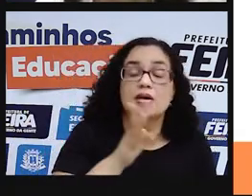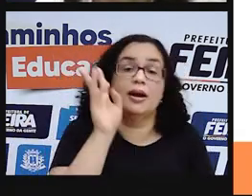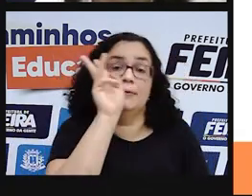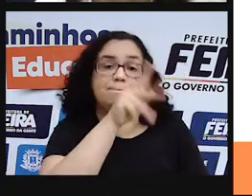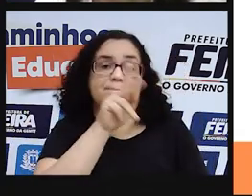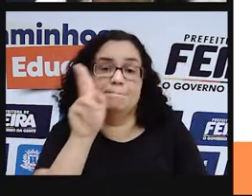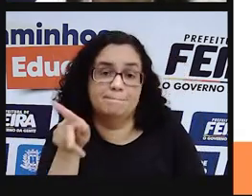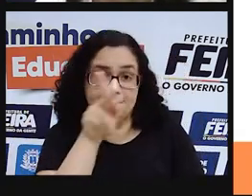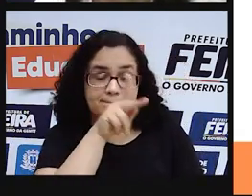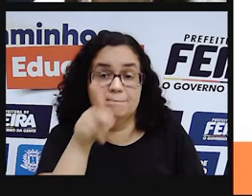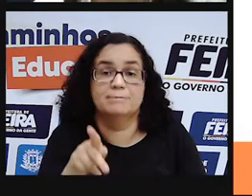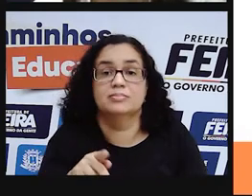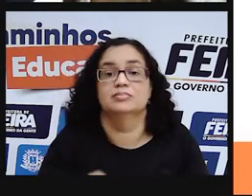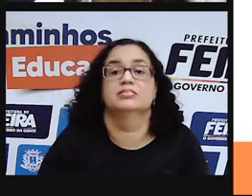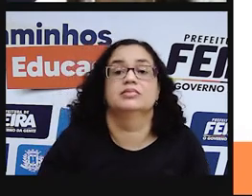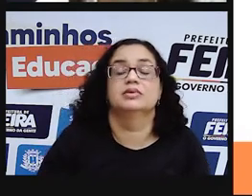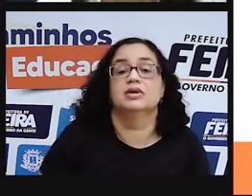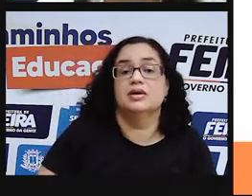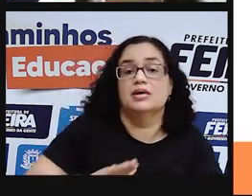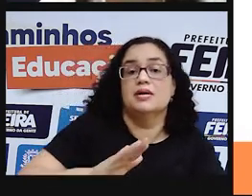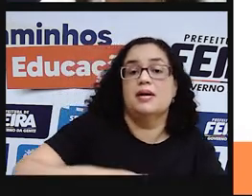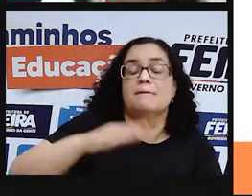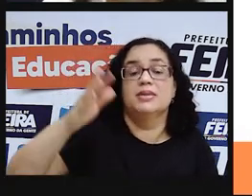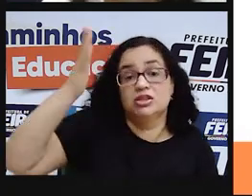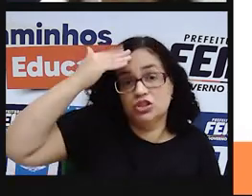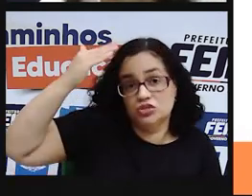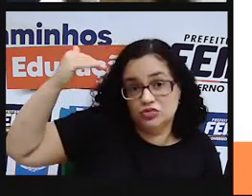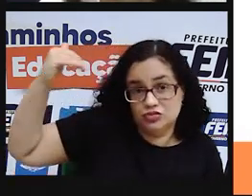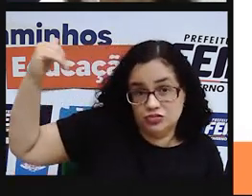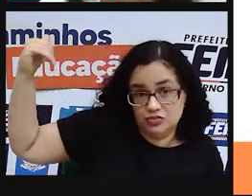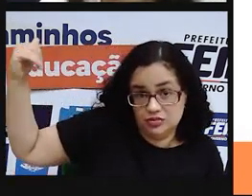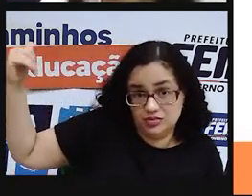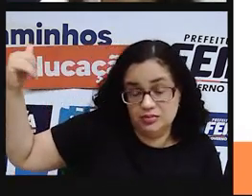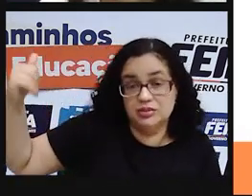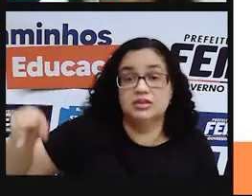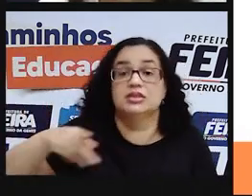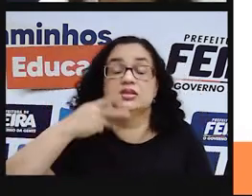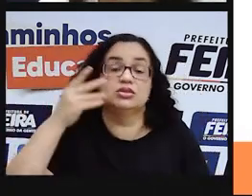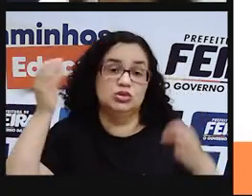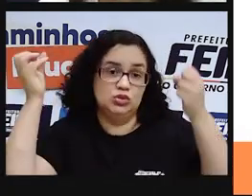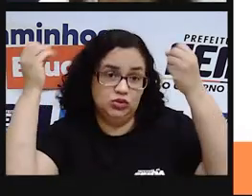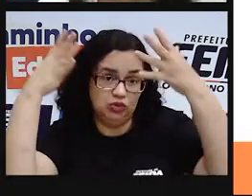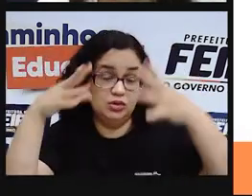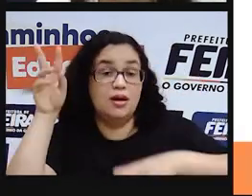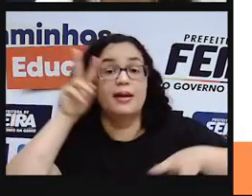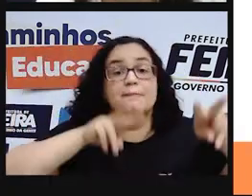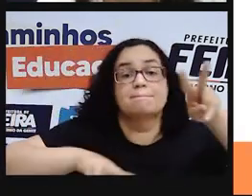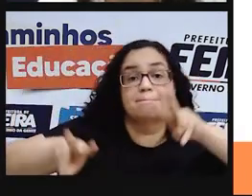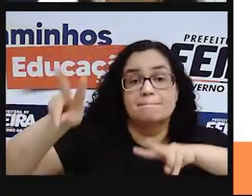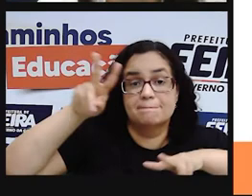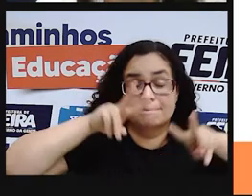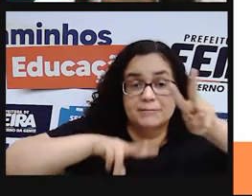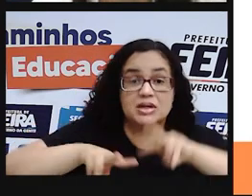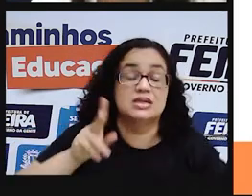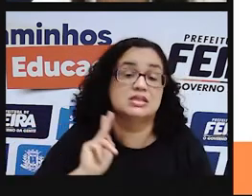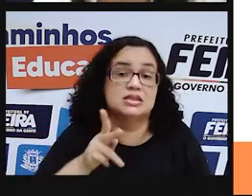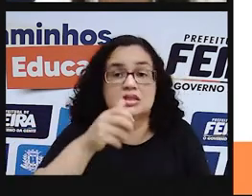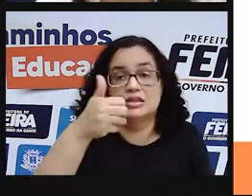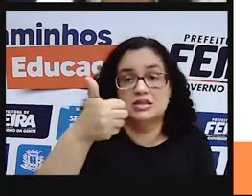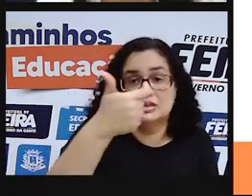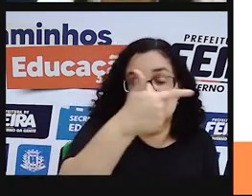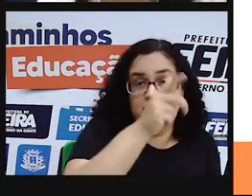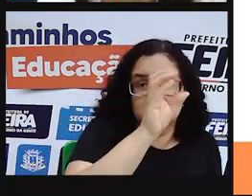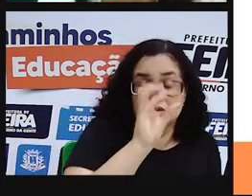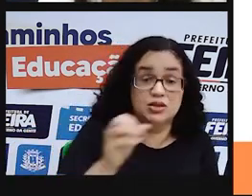prova trouxe aqui algumas das Lagoas mais assim mais famosas né mas faladas a gente observou aí que eram 120